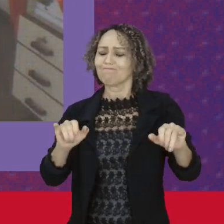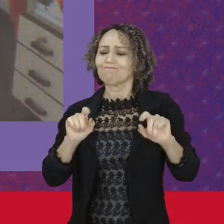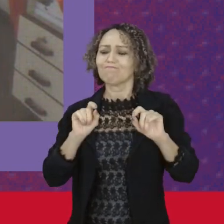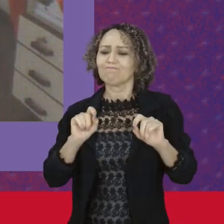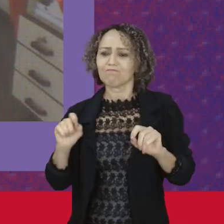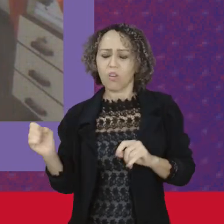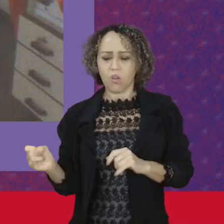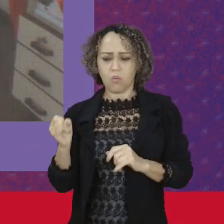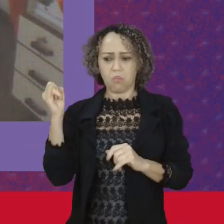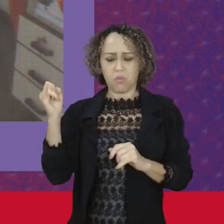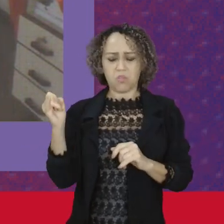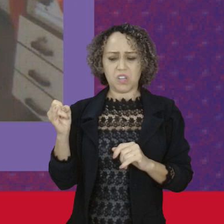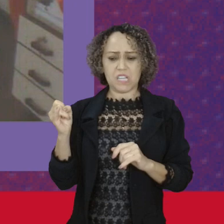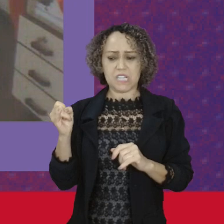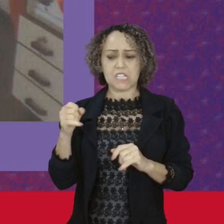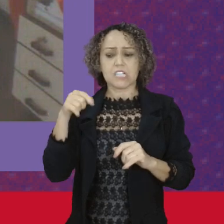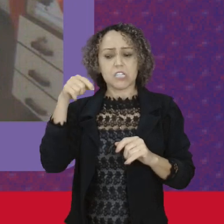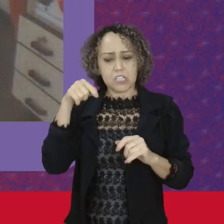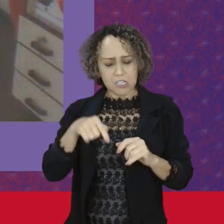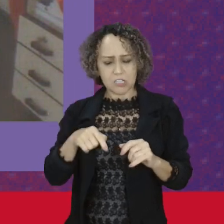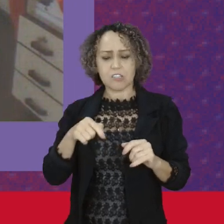essa imprensa feminista,